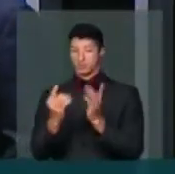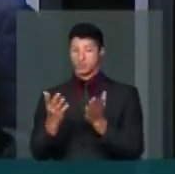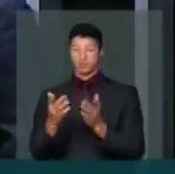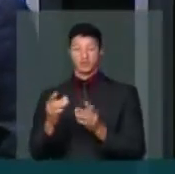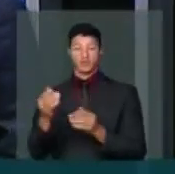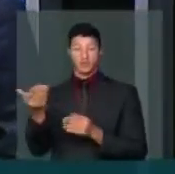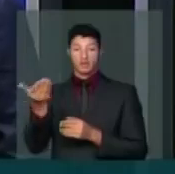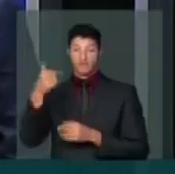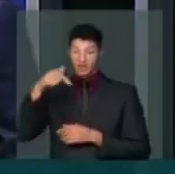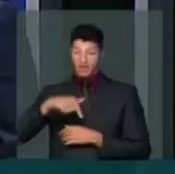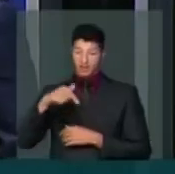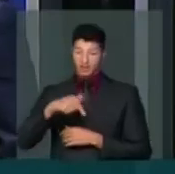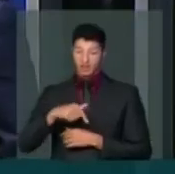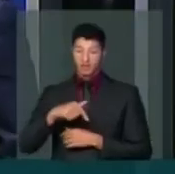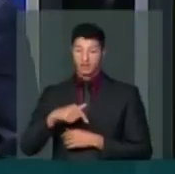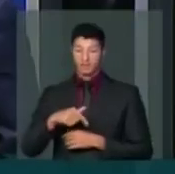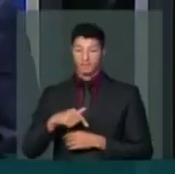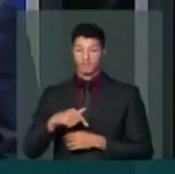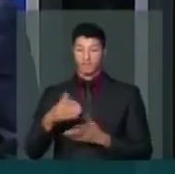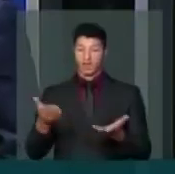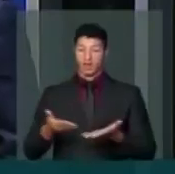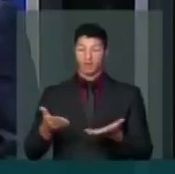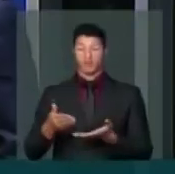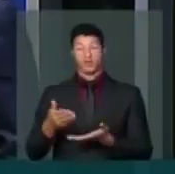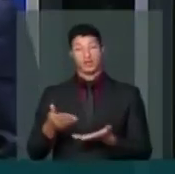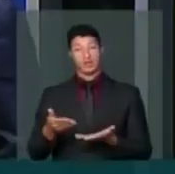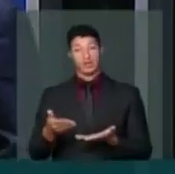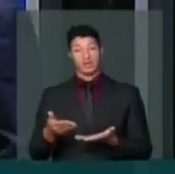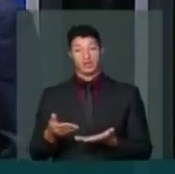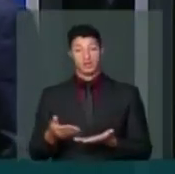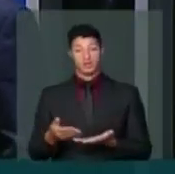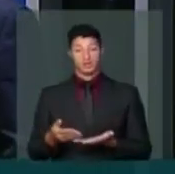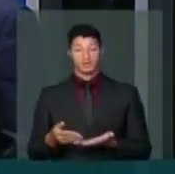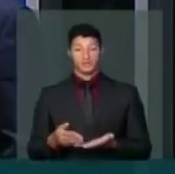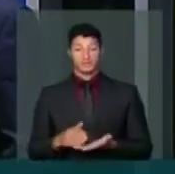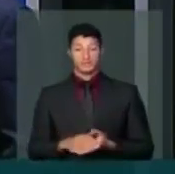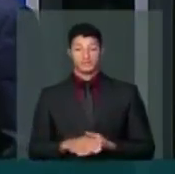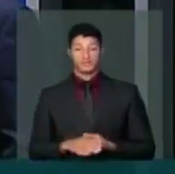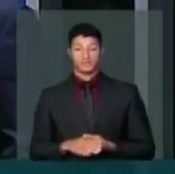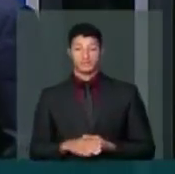e vem aqui agora